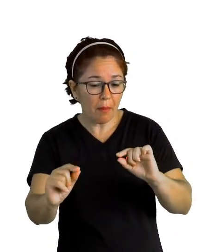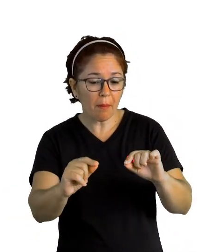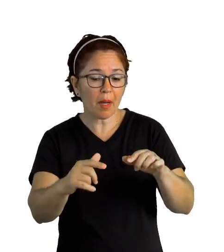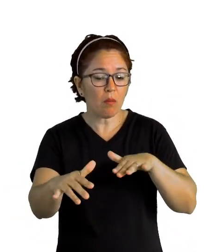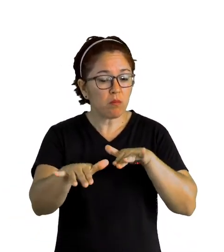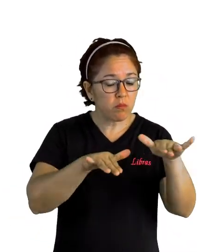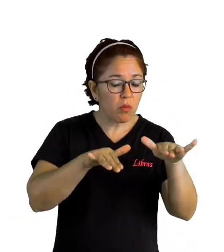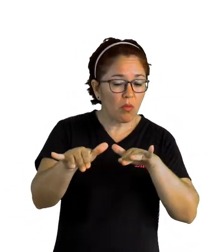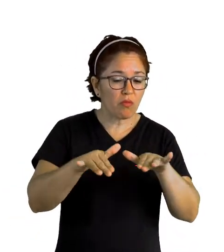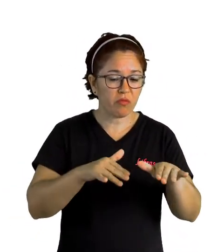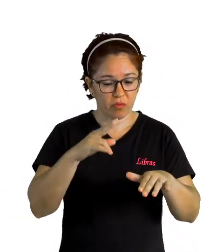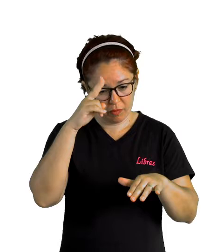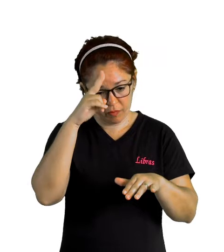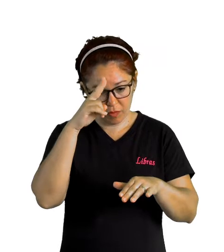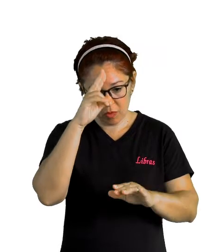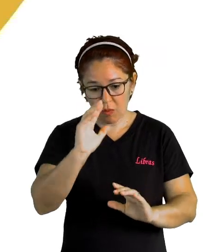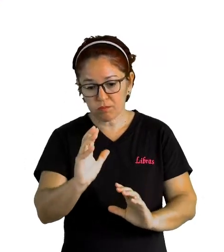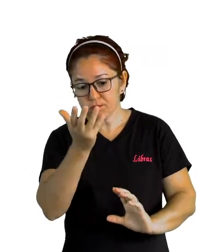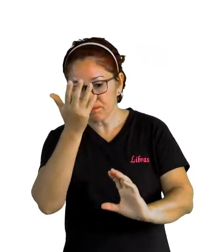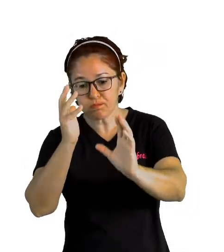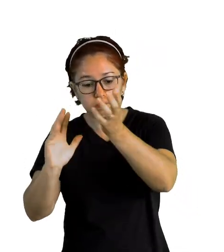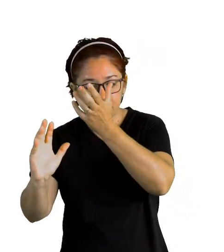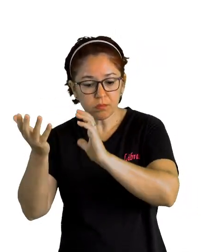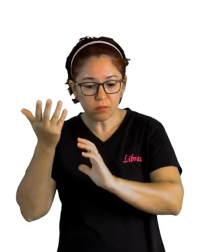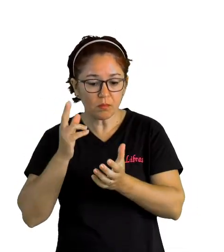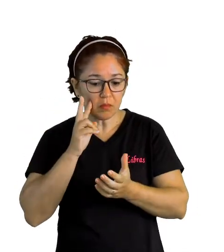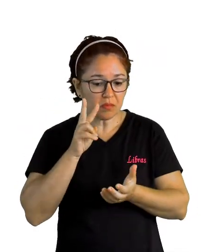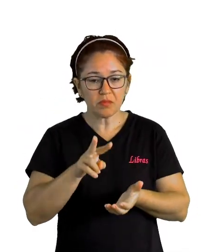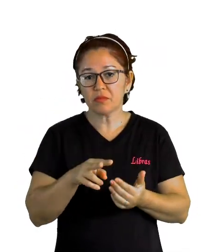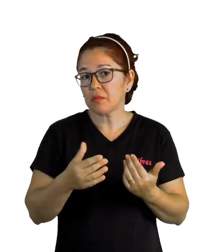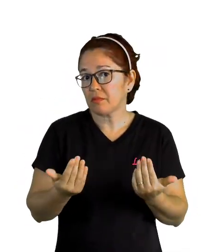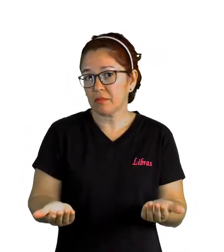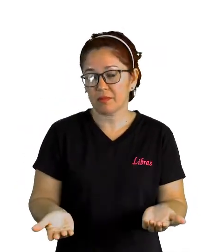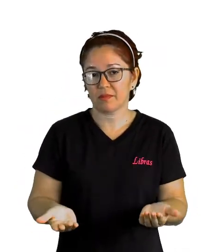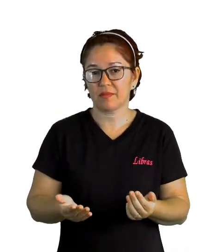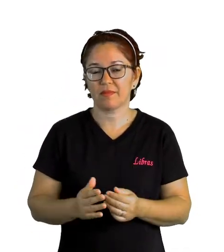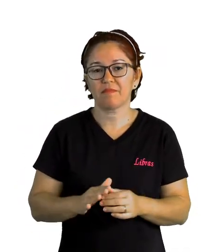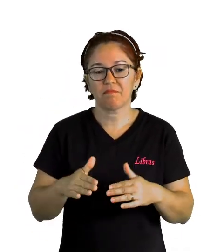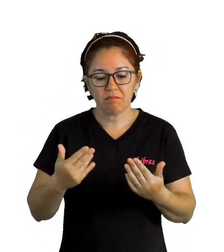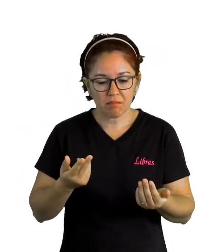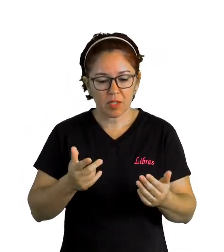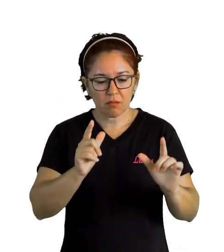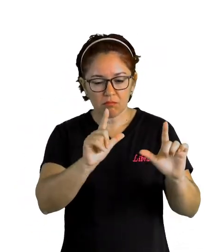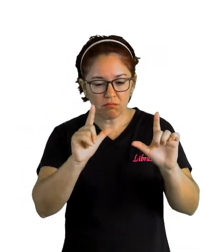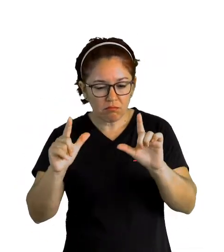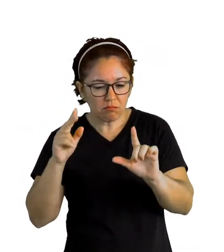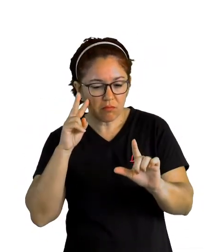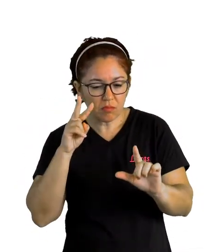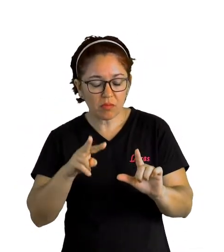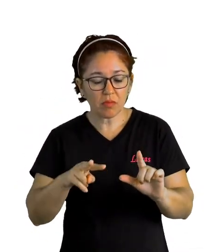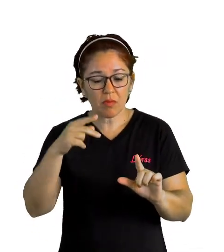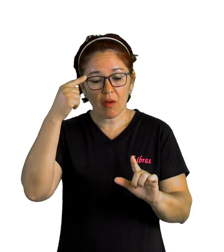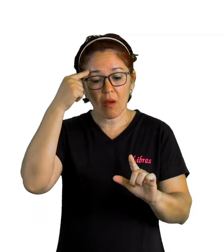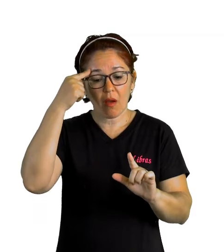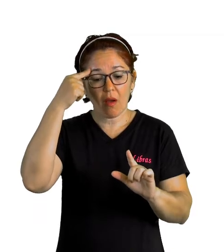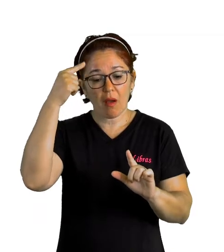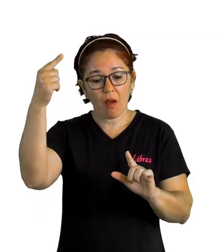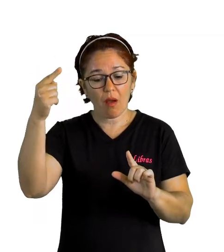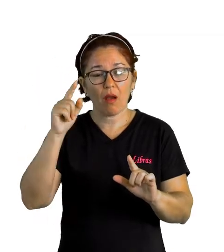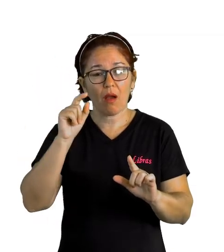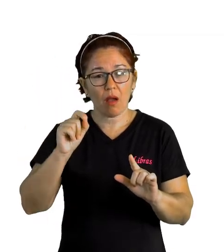história acontecendo. Dessa maneira, nós podemos concluir que o gibi ele é escrito em